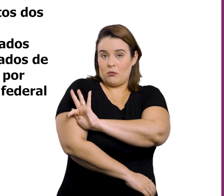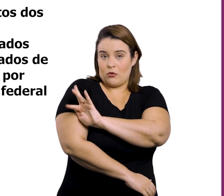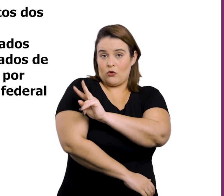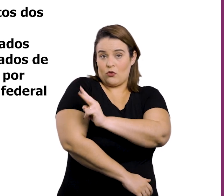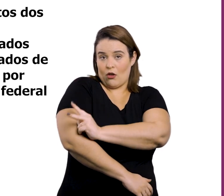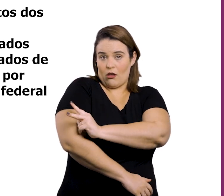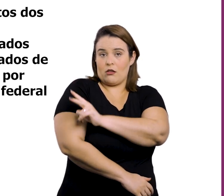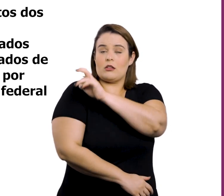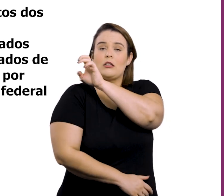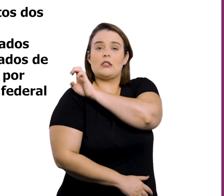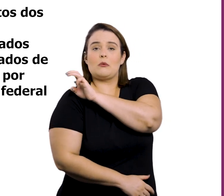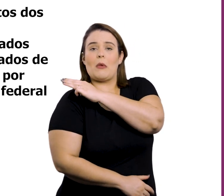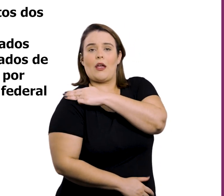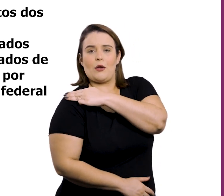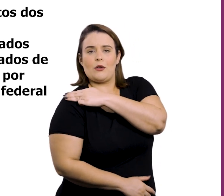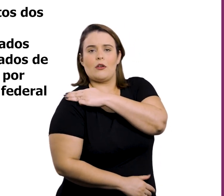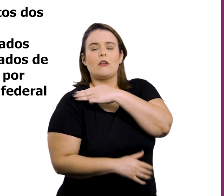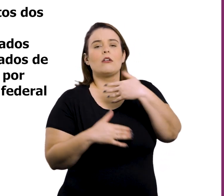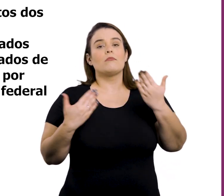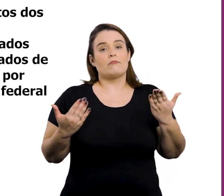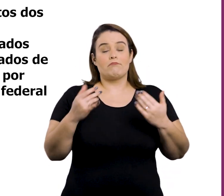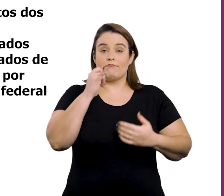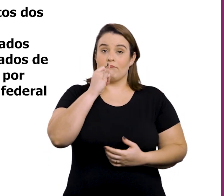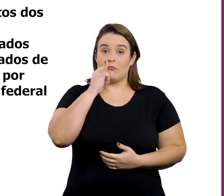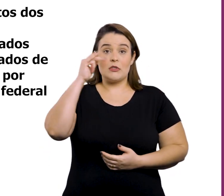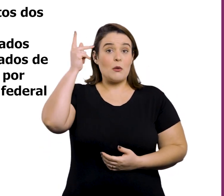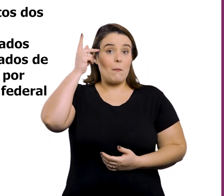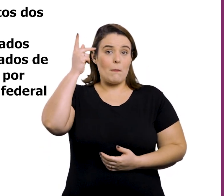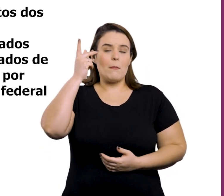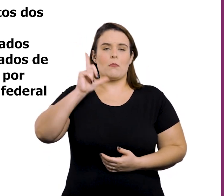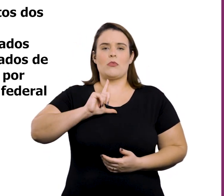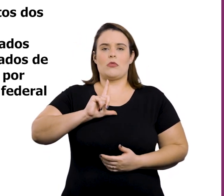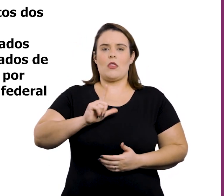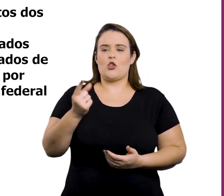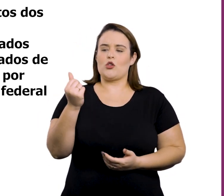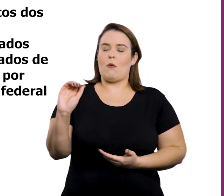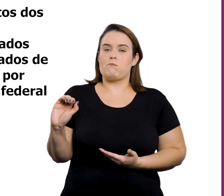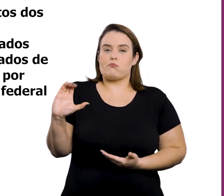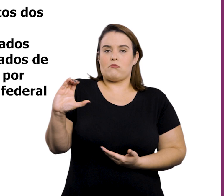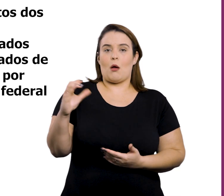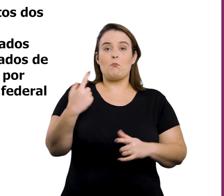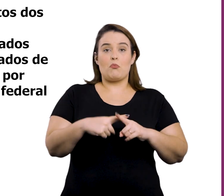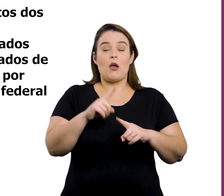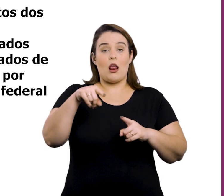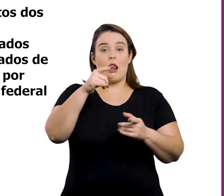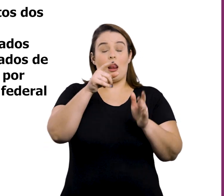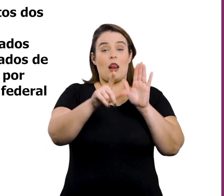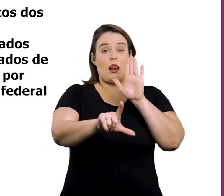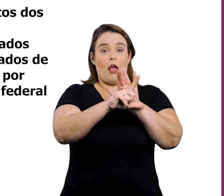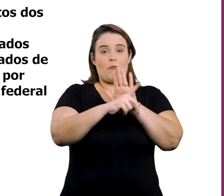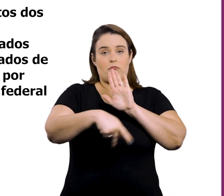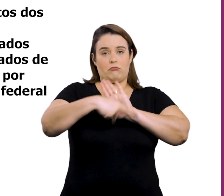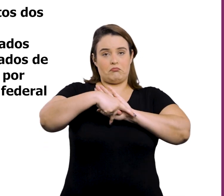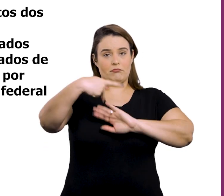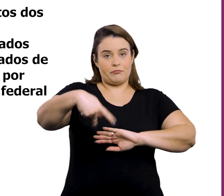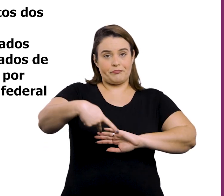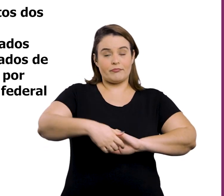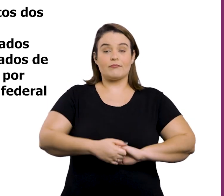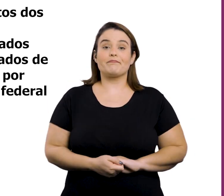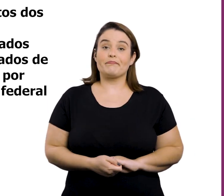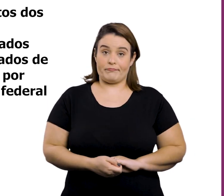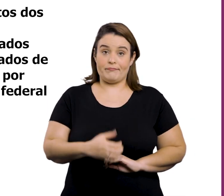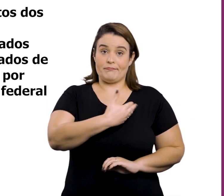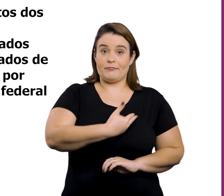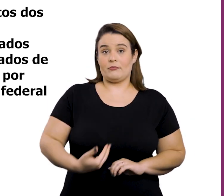Os estados de São Paulo e Rio de Janeiro têm pisos maiores, por exemplo, por conta de leis locais. E o governo federal tem